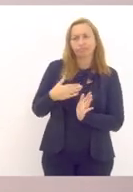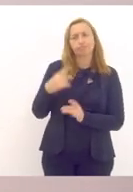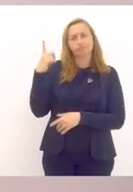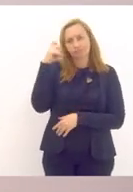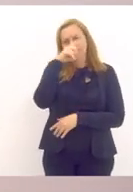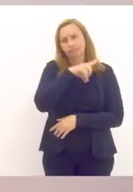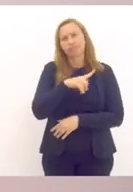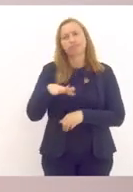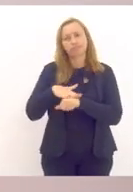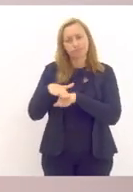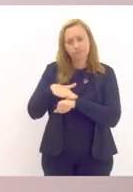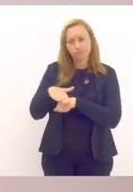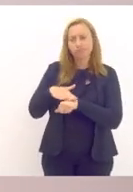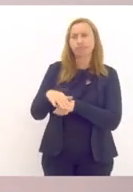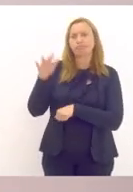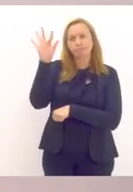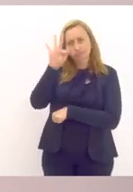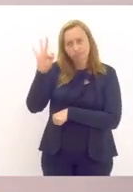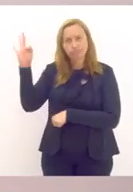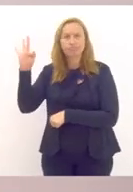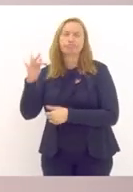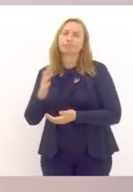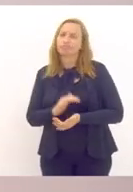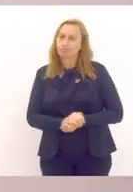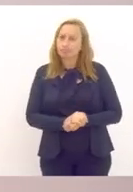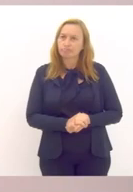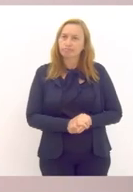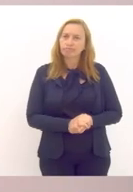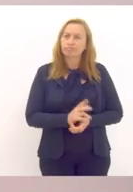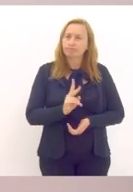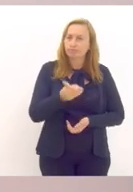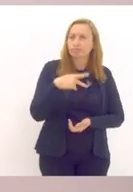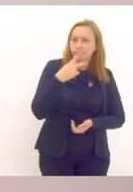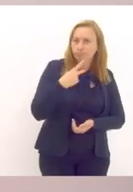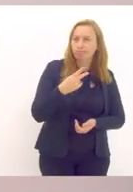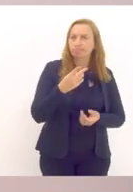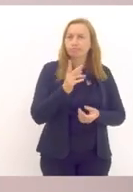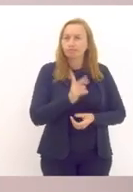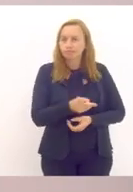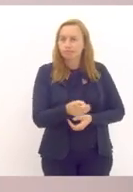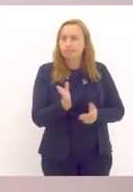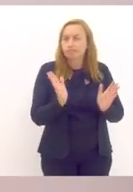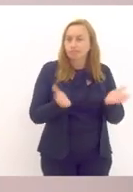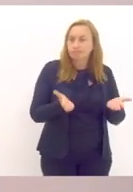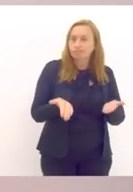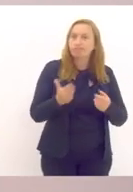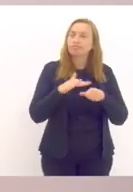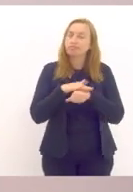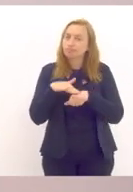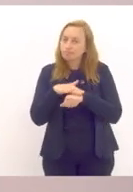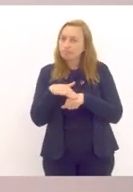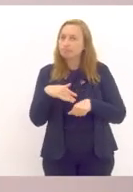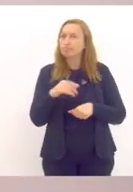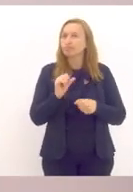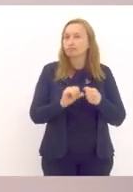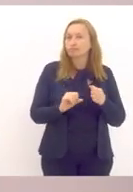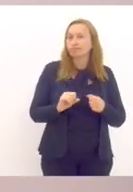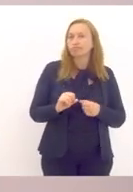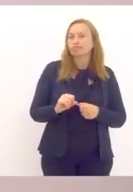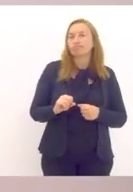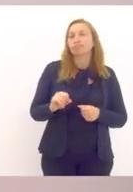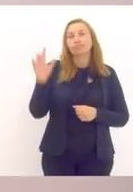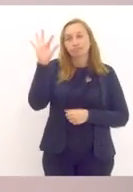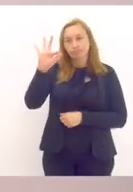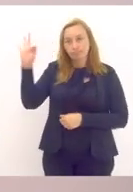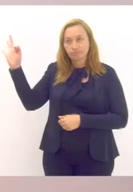União. Gente, mas como eu digo sempre, hoje nós vamos fazer uma conversa com a União